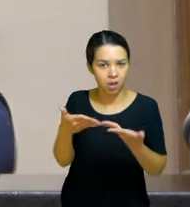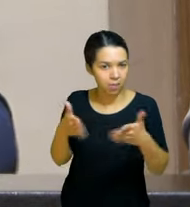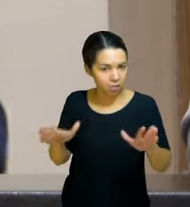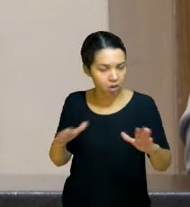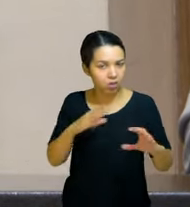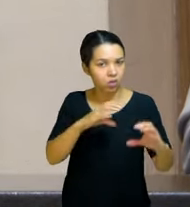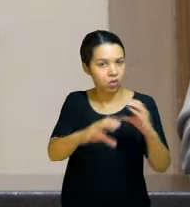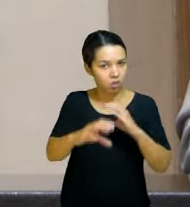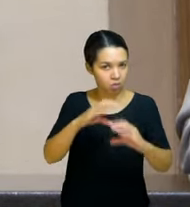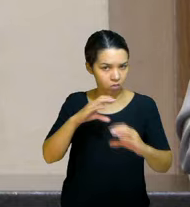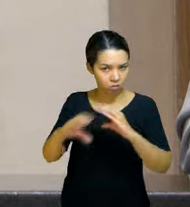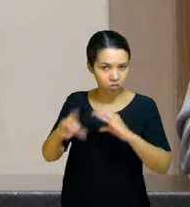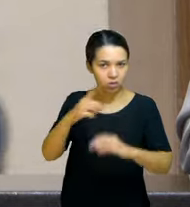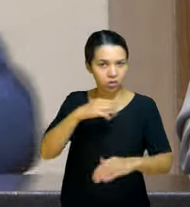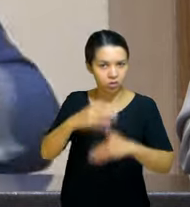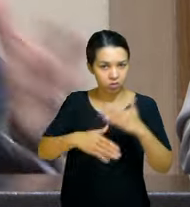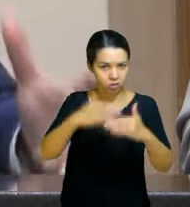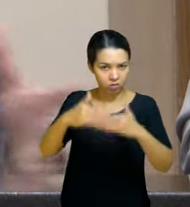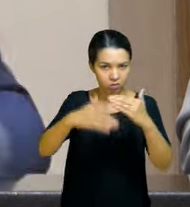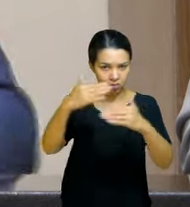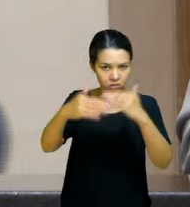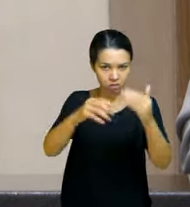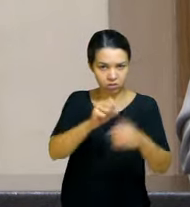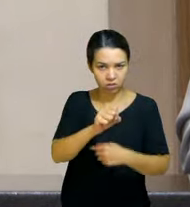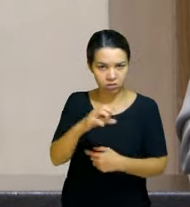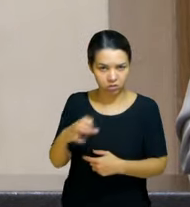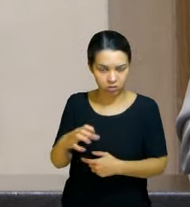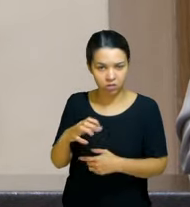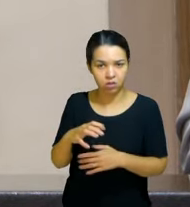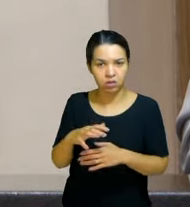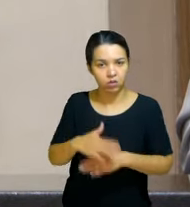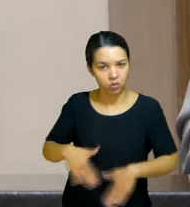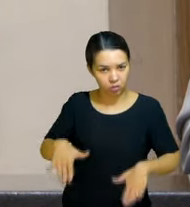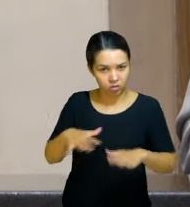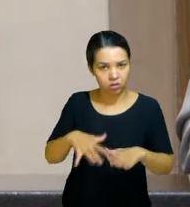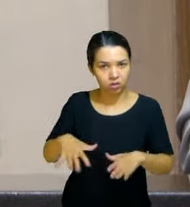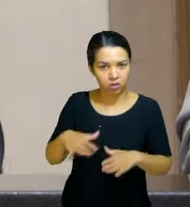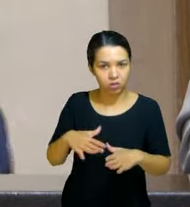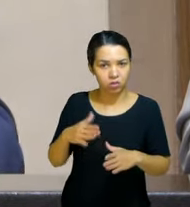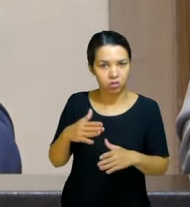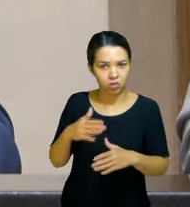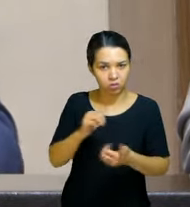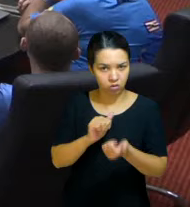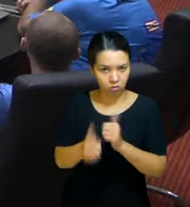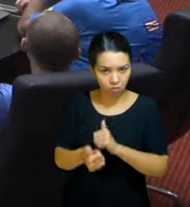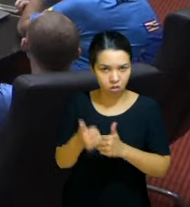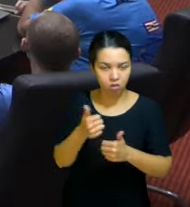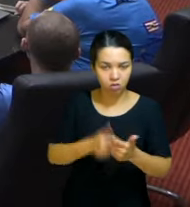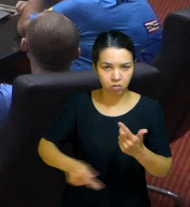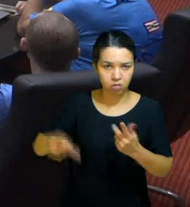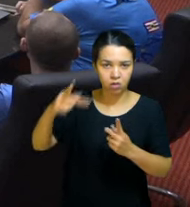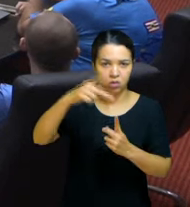para que a gente possa evoluir Santa Catarina em todas as áreas, e o esporte é prioridade para nós. Obrigado.